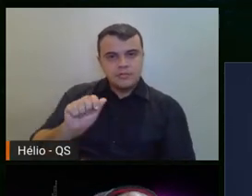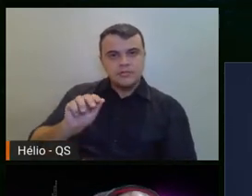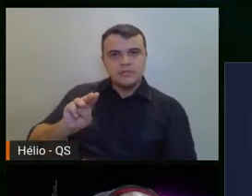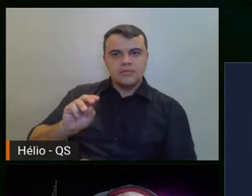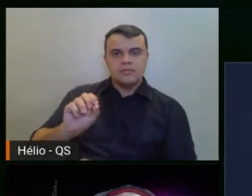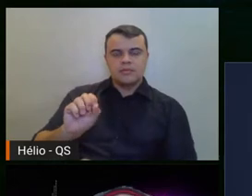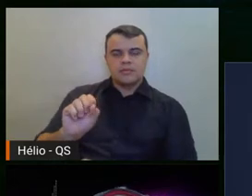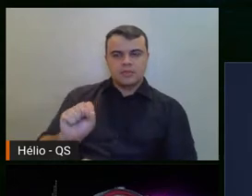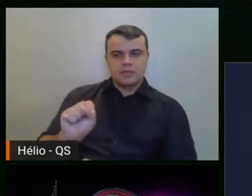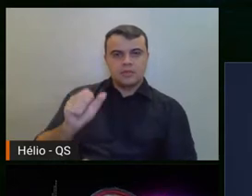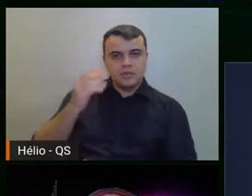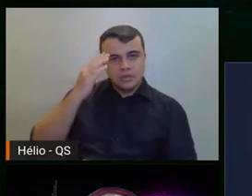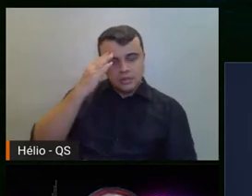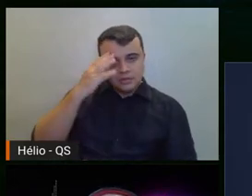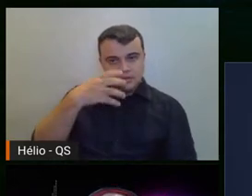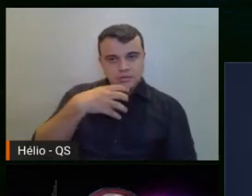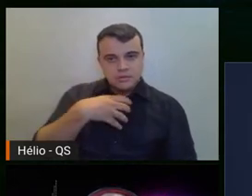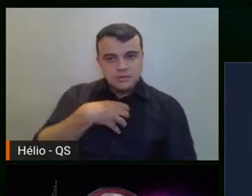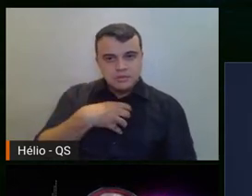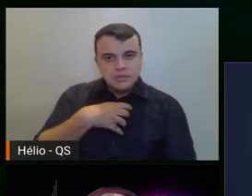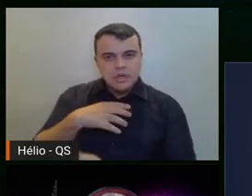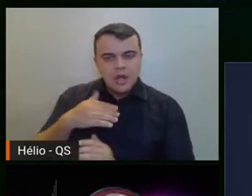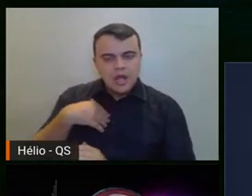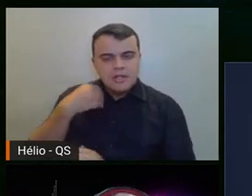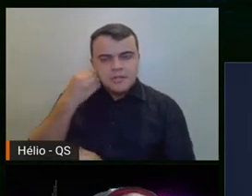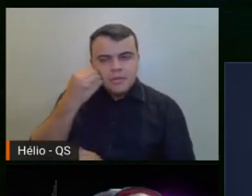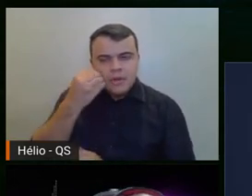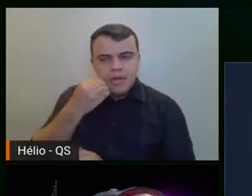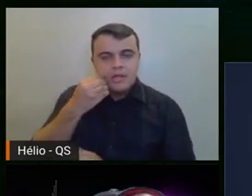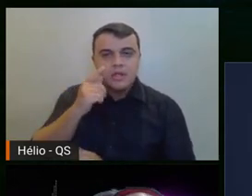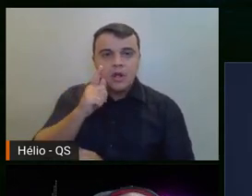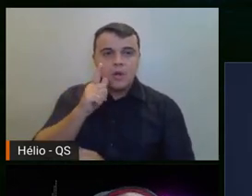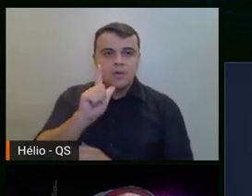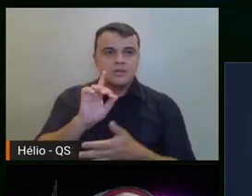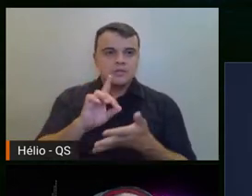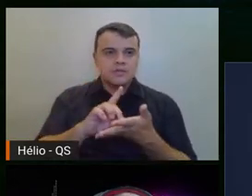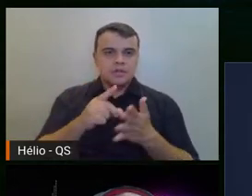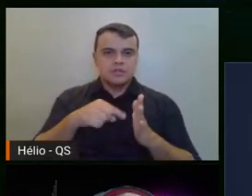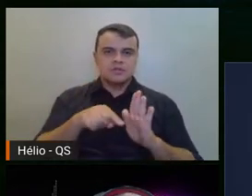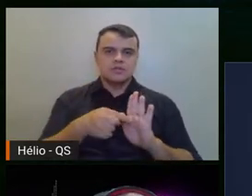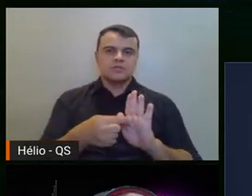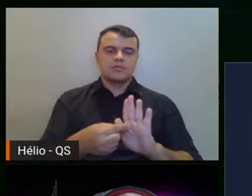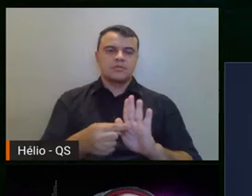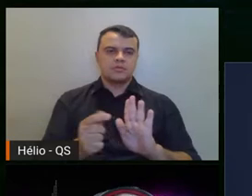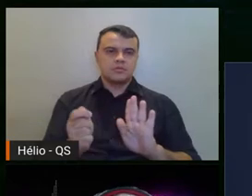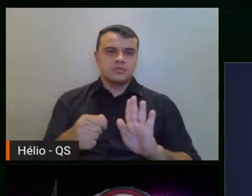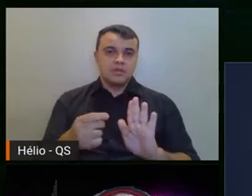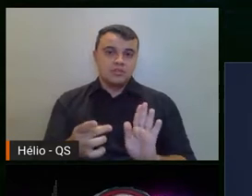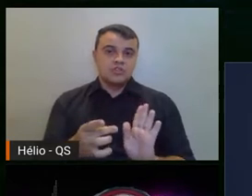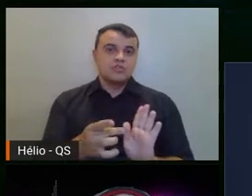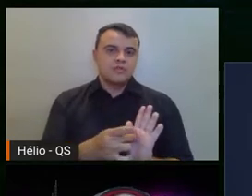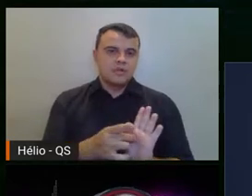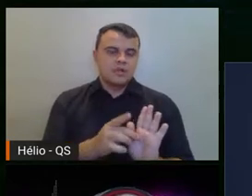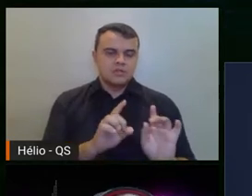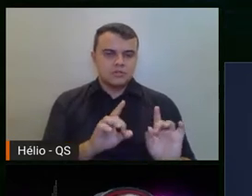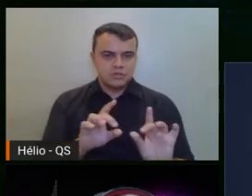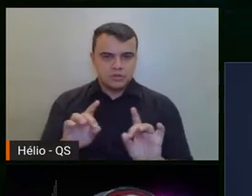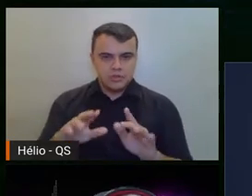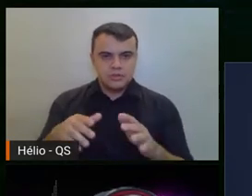nesse sentido Então você tem um extro de que ele tenha vivência né para conseguir te mostrar ali um cenário real né do dia a